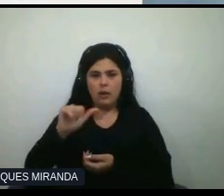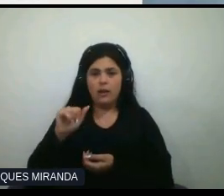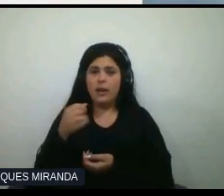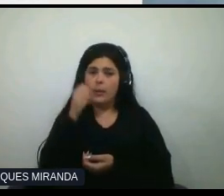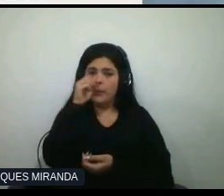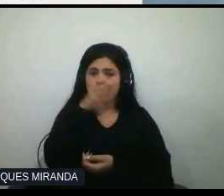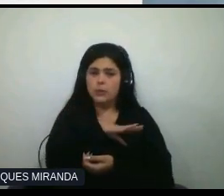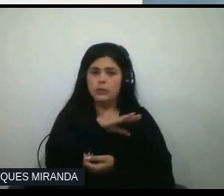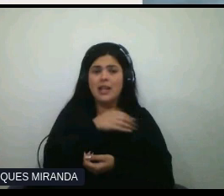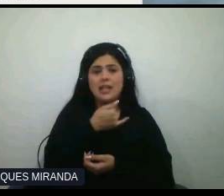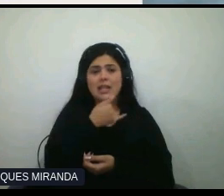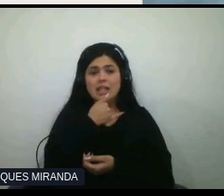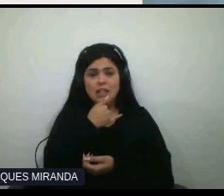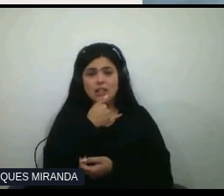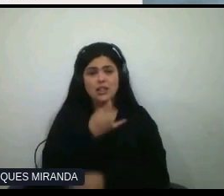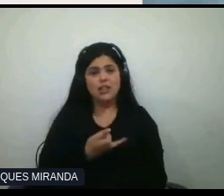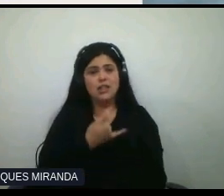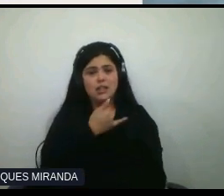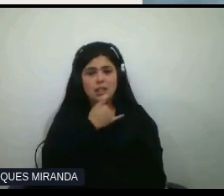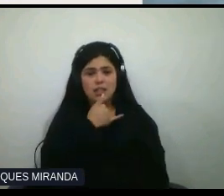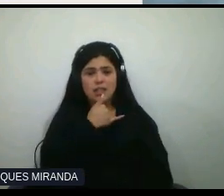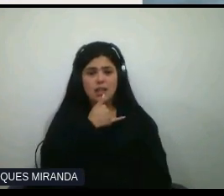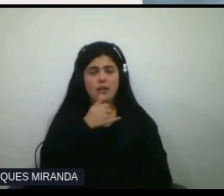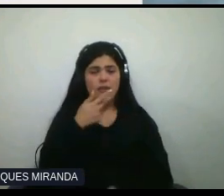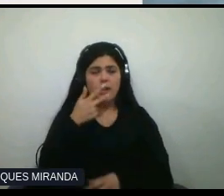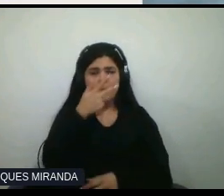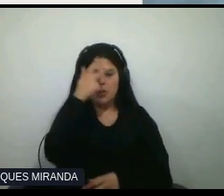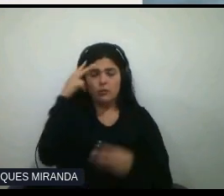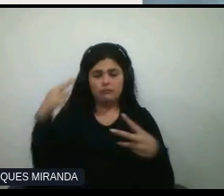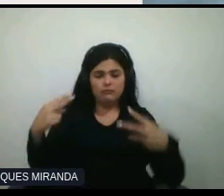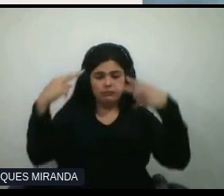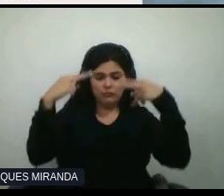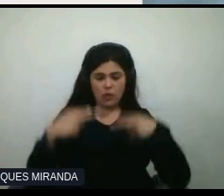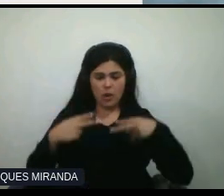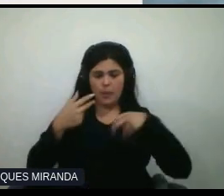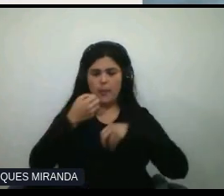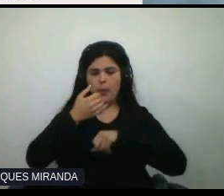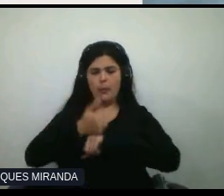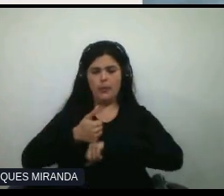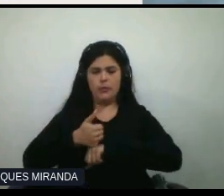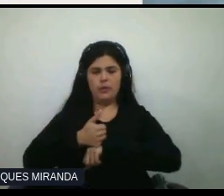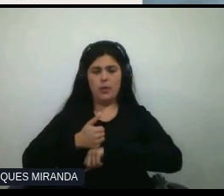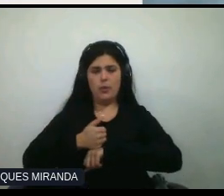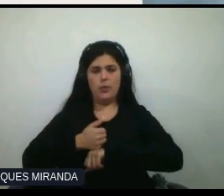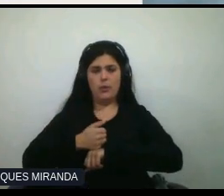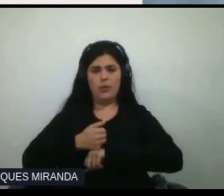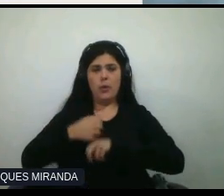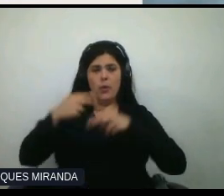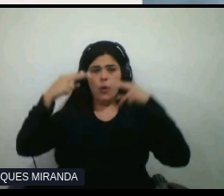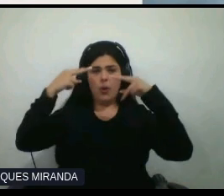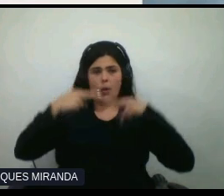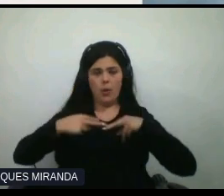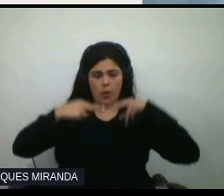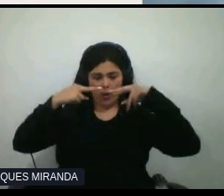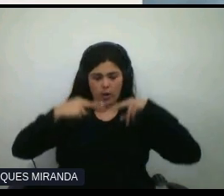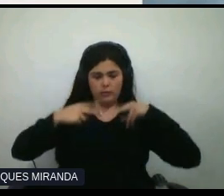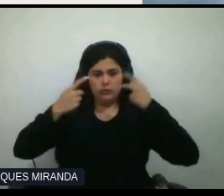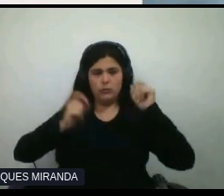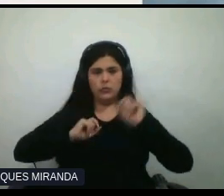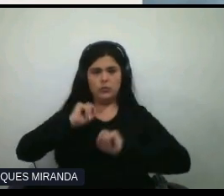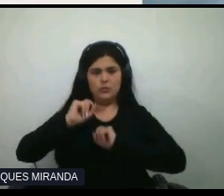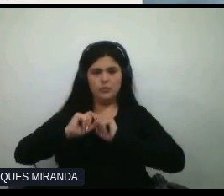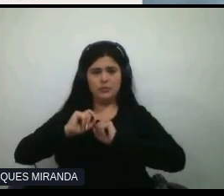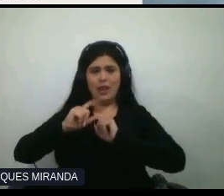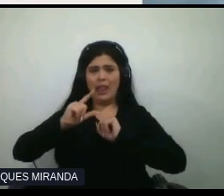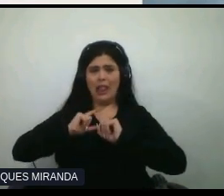triste, é mais que absurdo, é triste, porque você fala, as pessoas não te olham como um bom profissional. Elas te olham do lado, ele